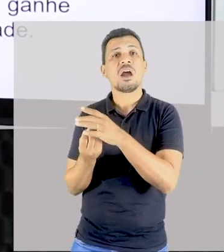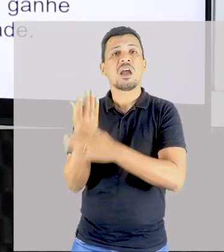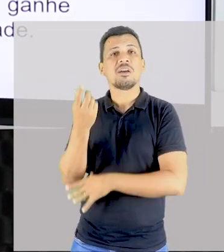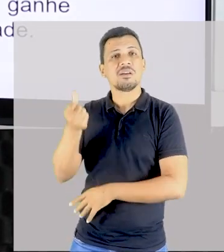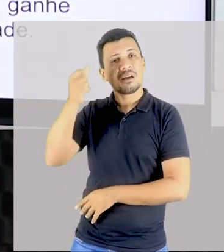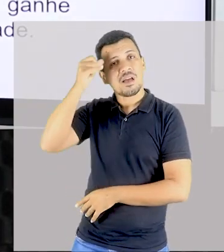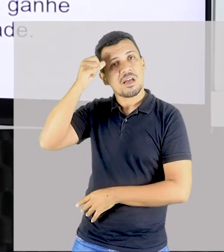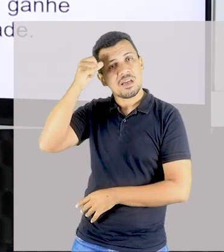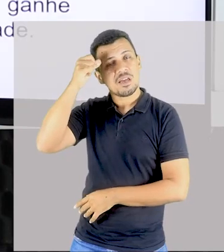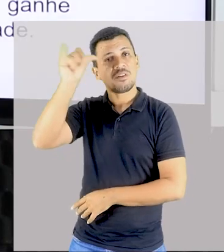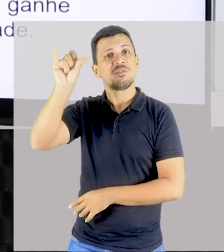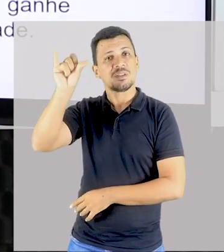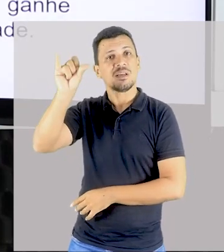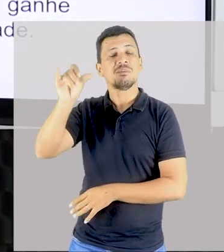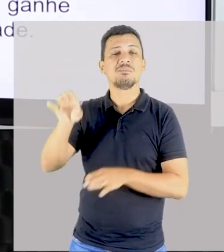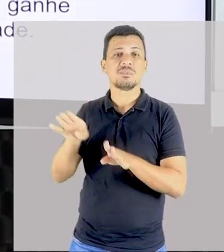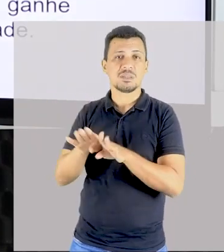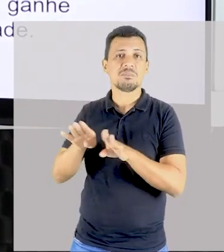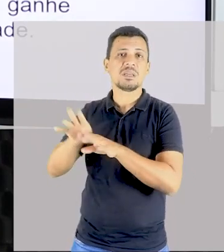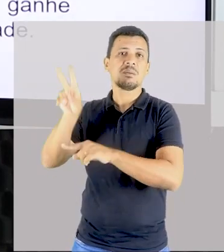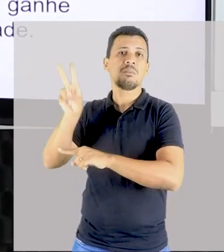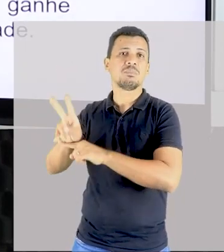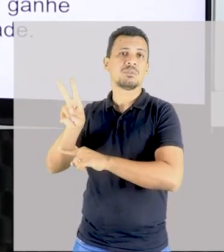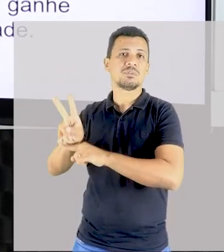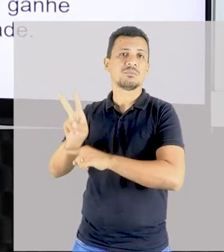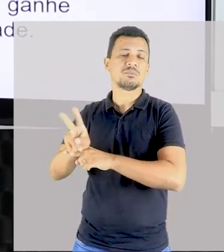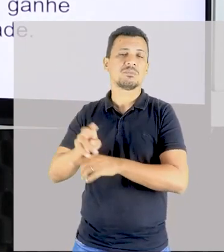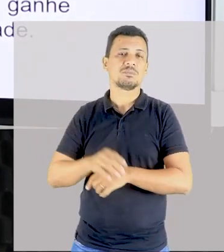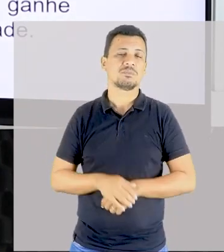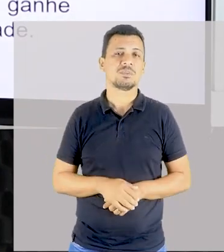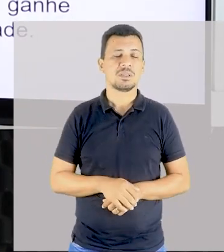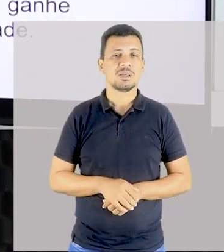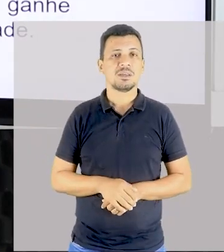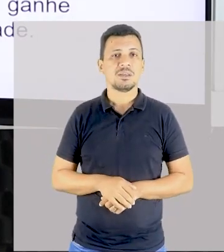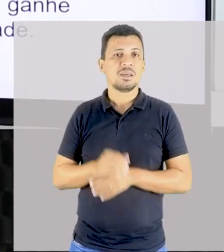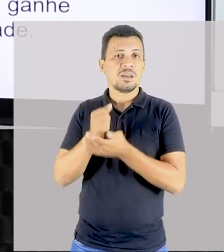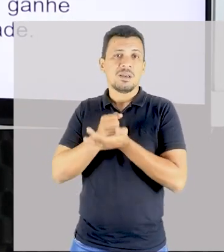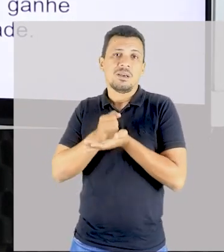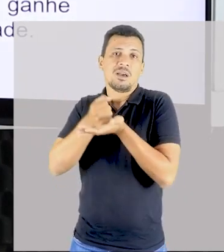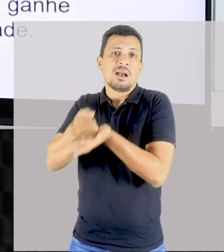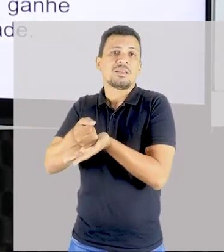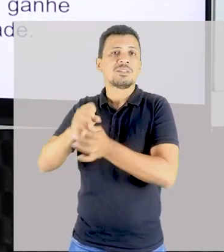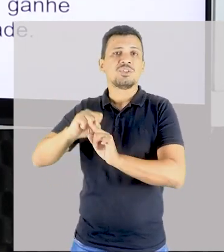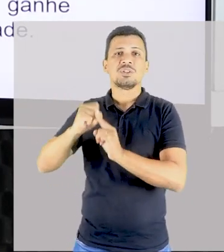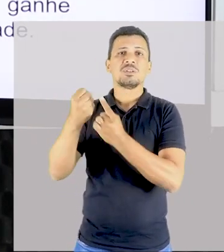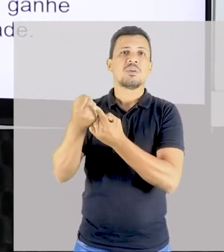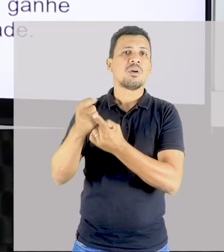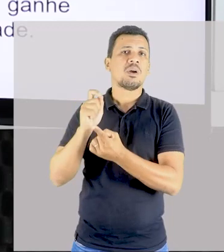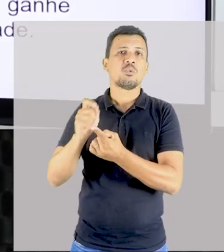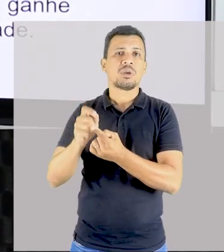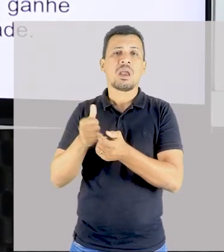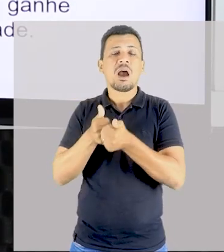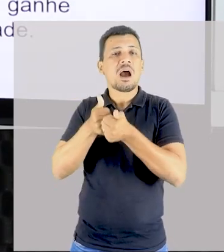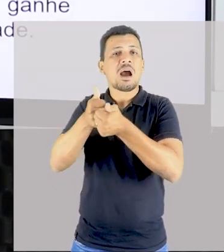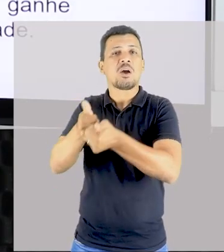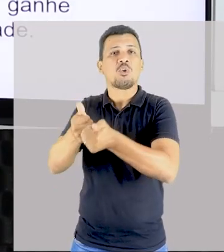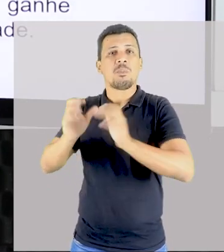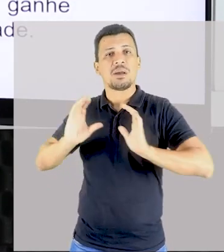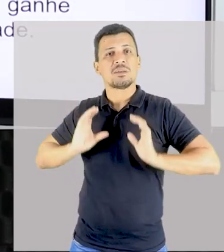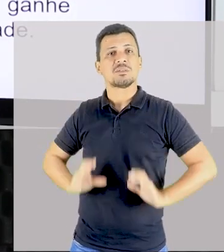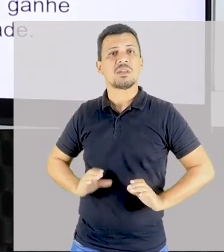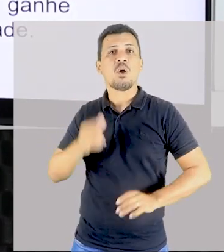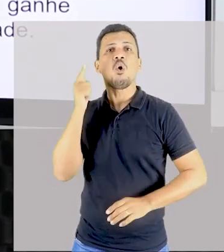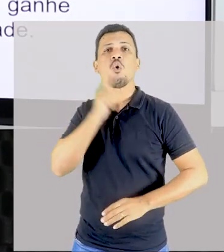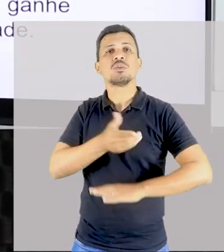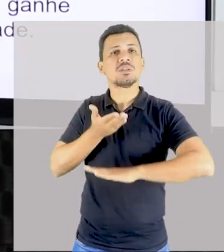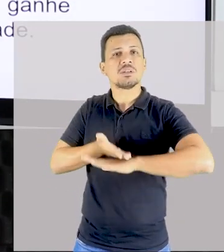preventiva e protetiva a assistência social tem como premissa acompanhar o cidadão até que ele ganha